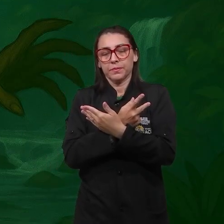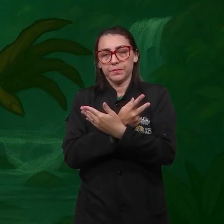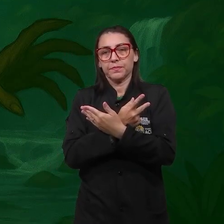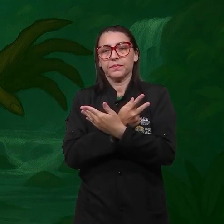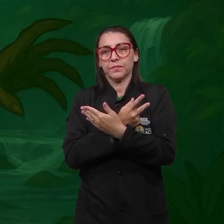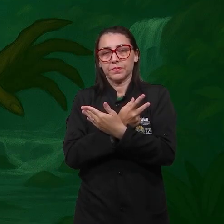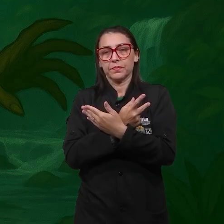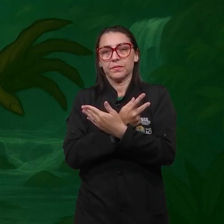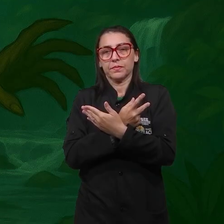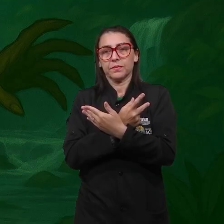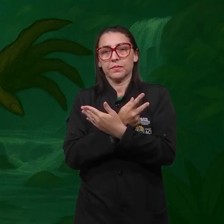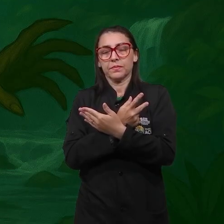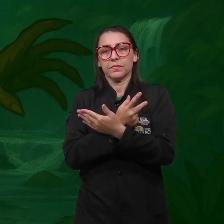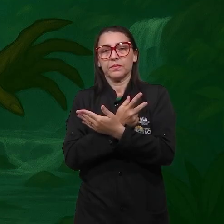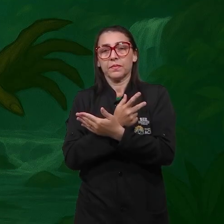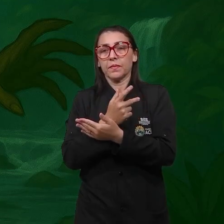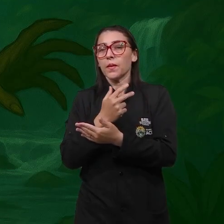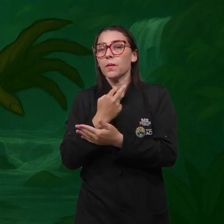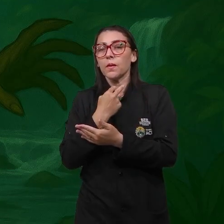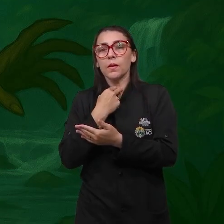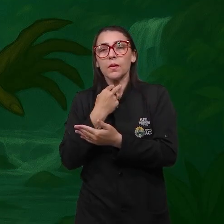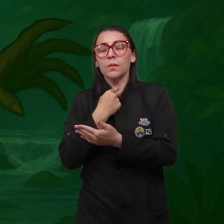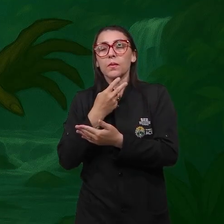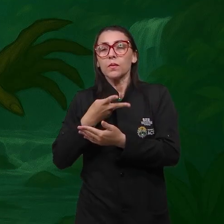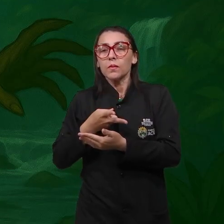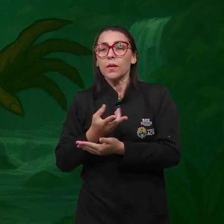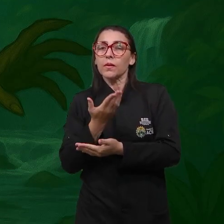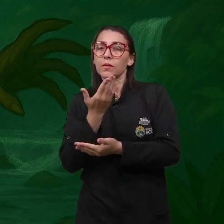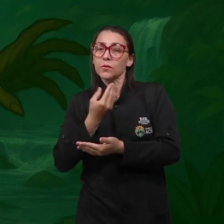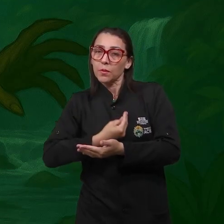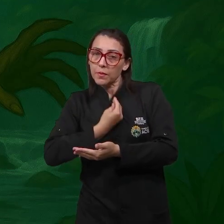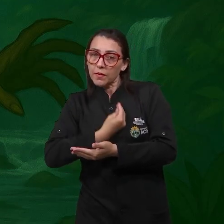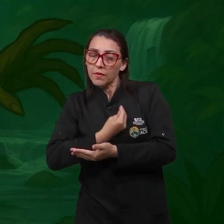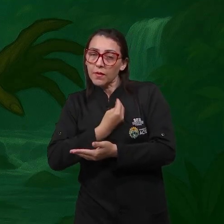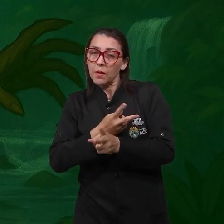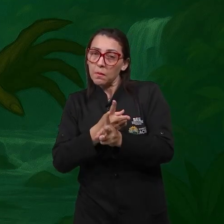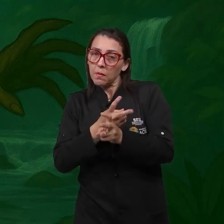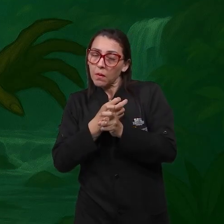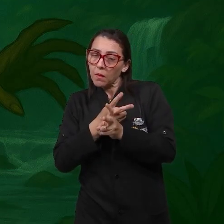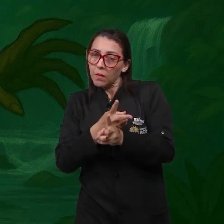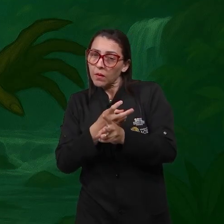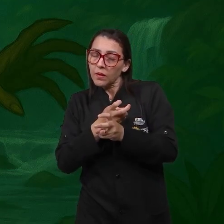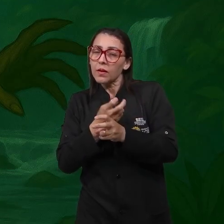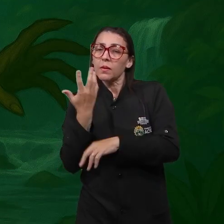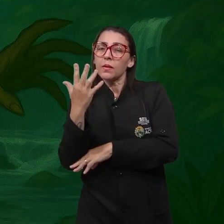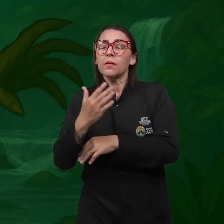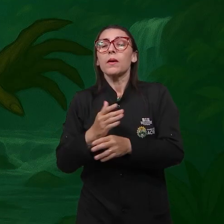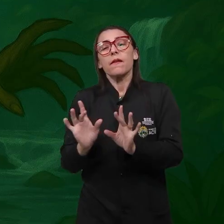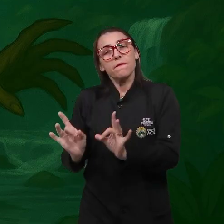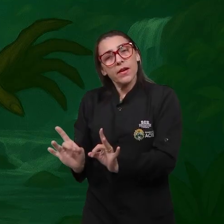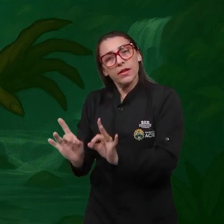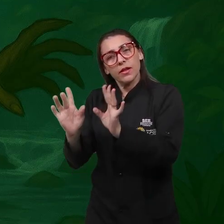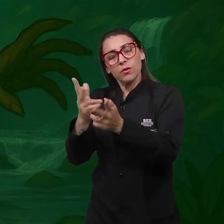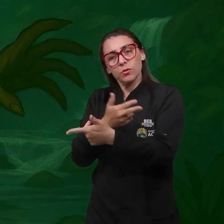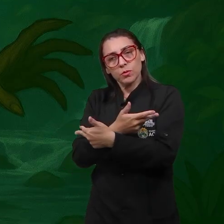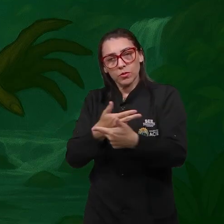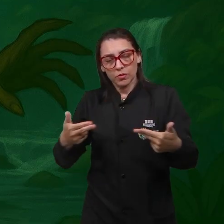irregular, no sentido de que não é para sua subsistência. Eles exploram a floresta para comercializar,